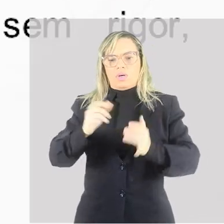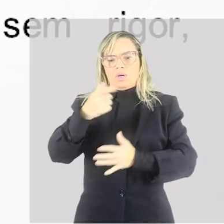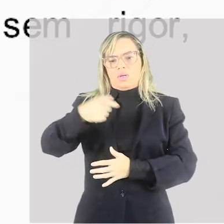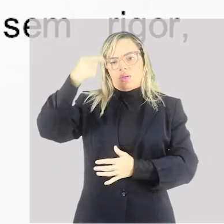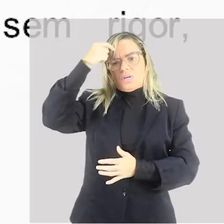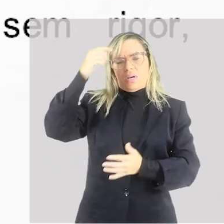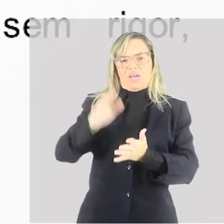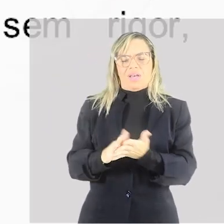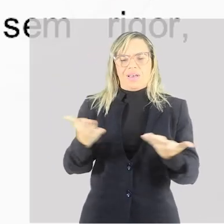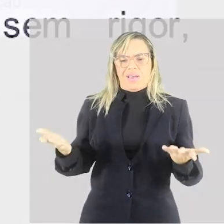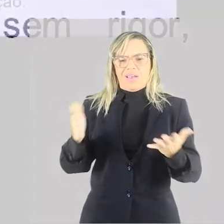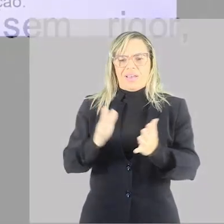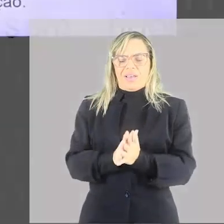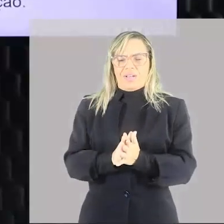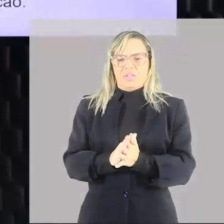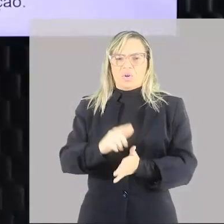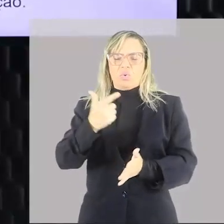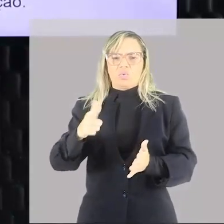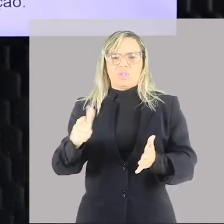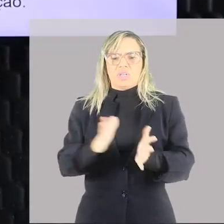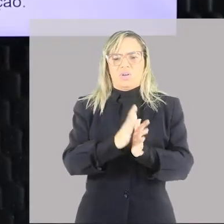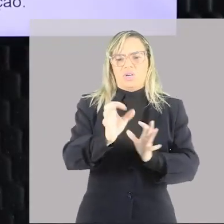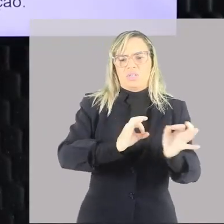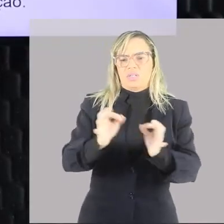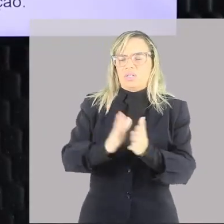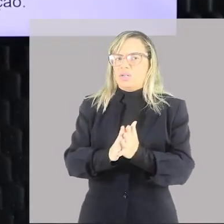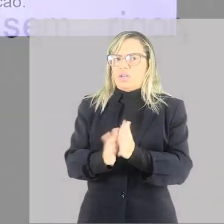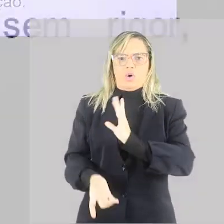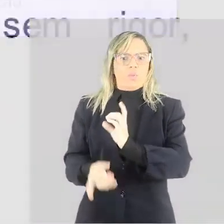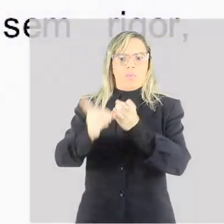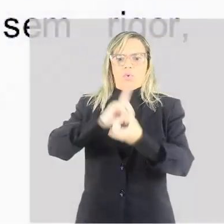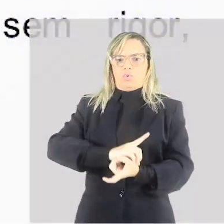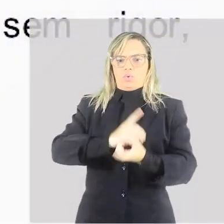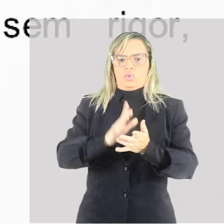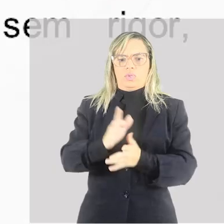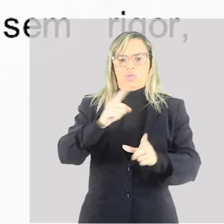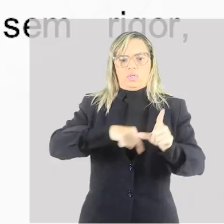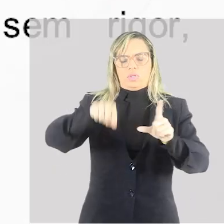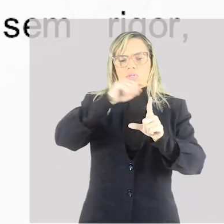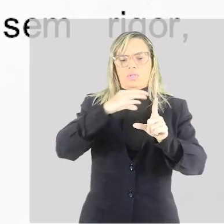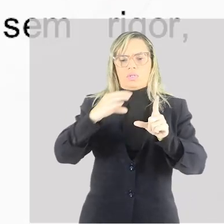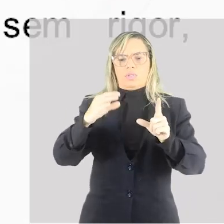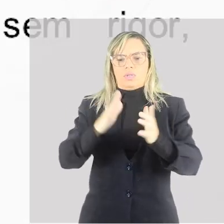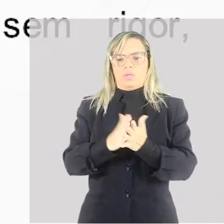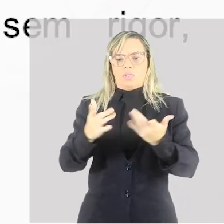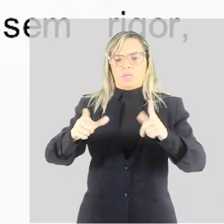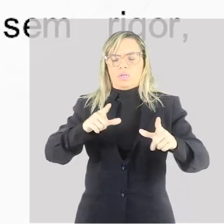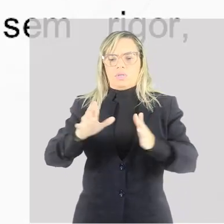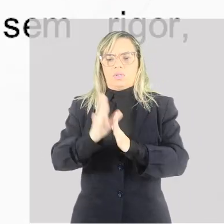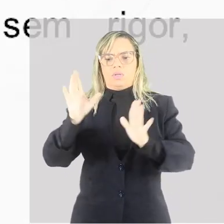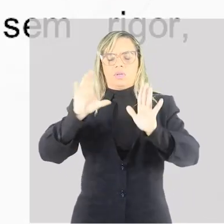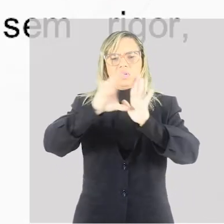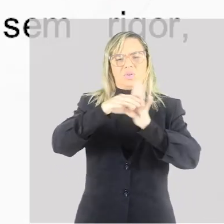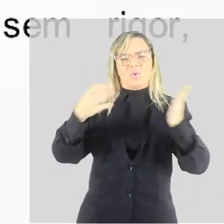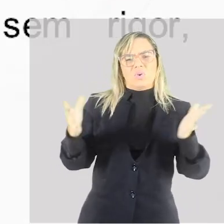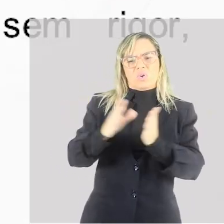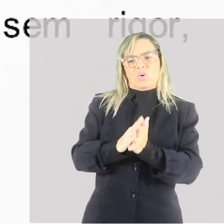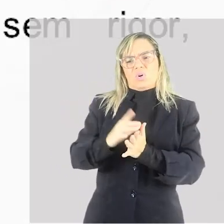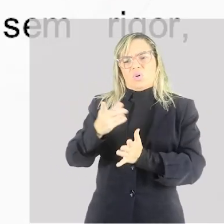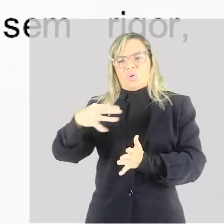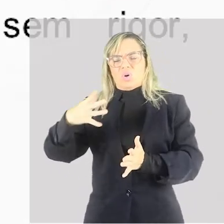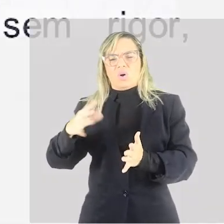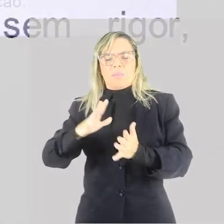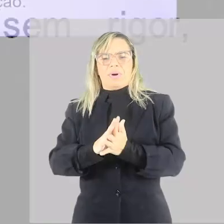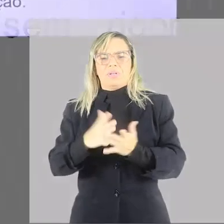contrário, é sistemático. A letra B não serve para gente. Trabalha com conceitos dogmáticos? Gente, filosofia não pode trabalhar, meus